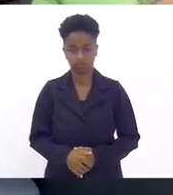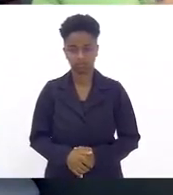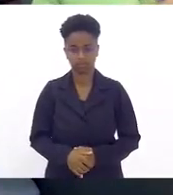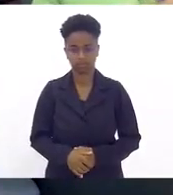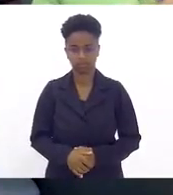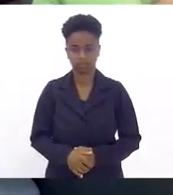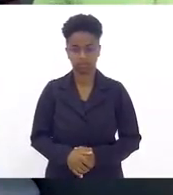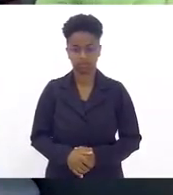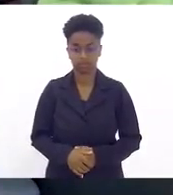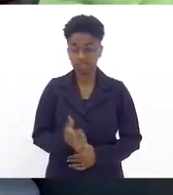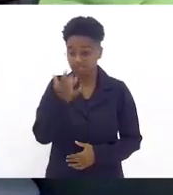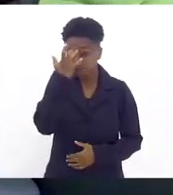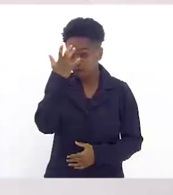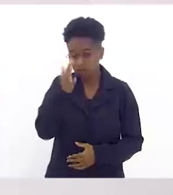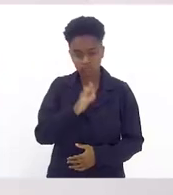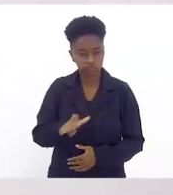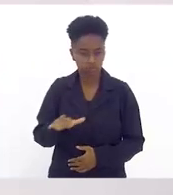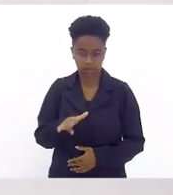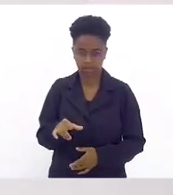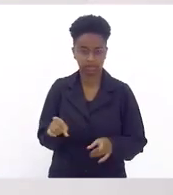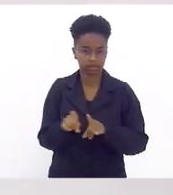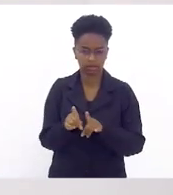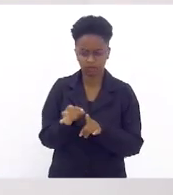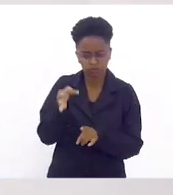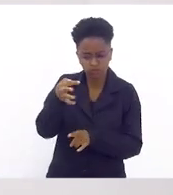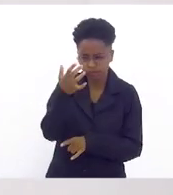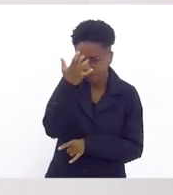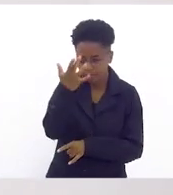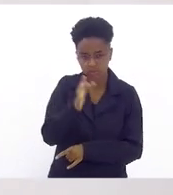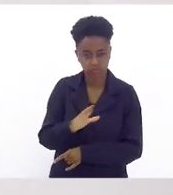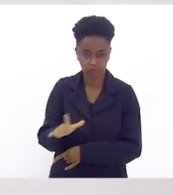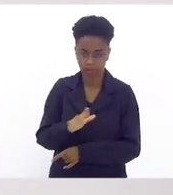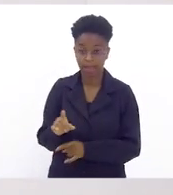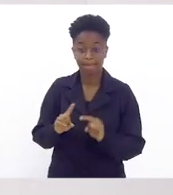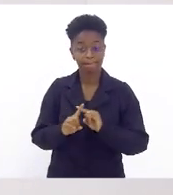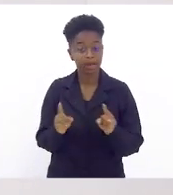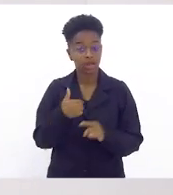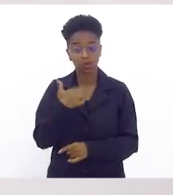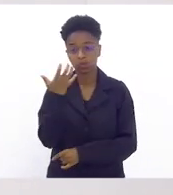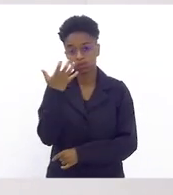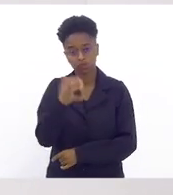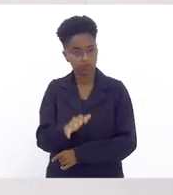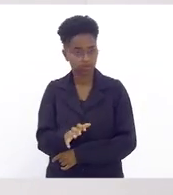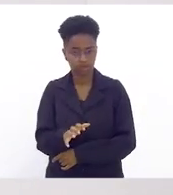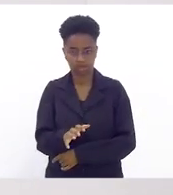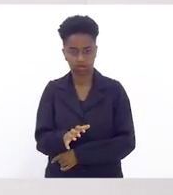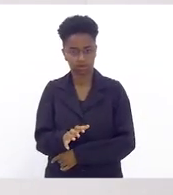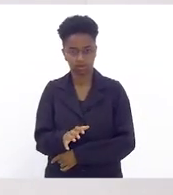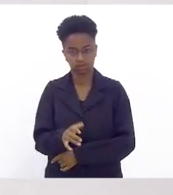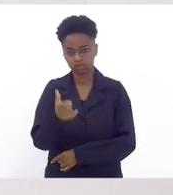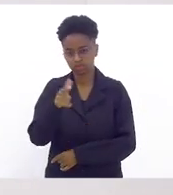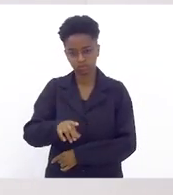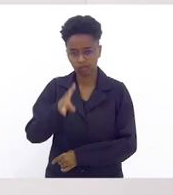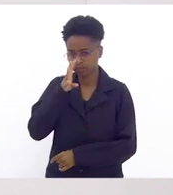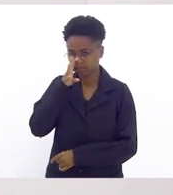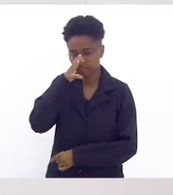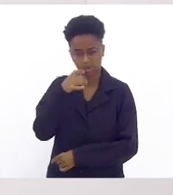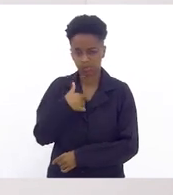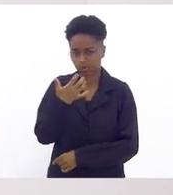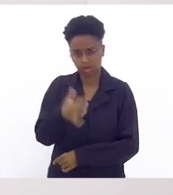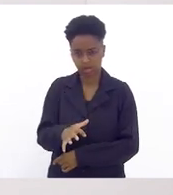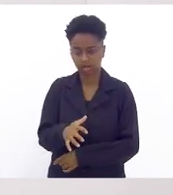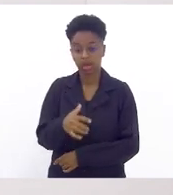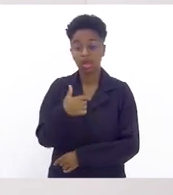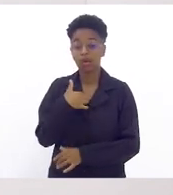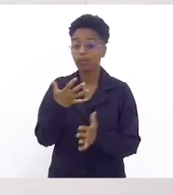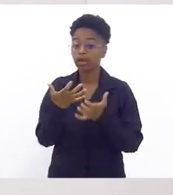nunca foi fácil nunca vai ser fácil mas eu não quero mais resistir eu quero